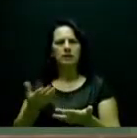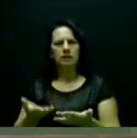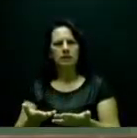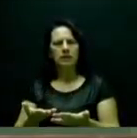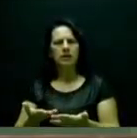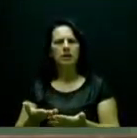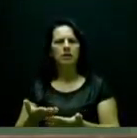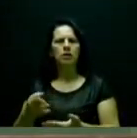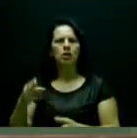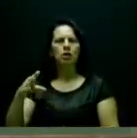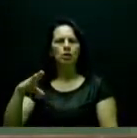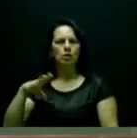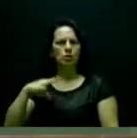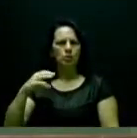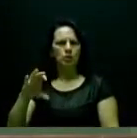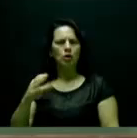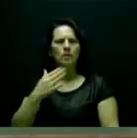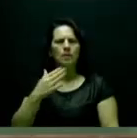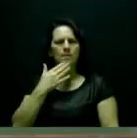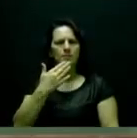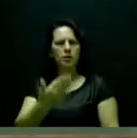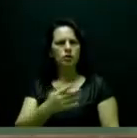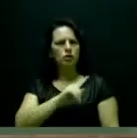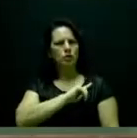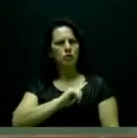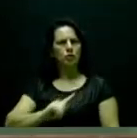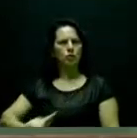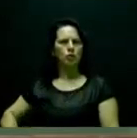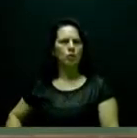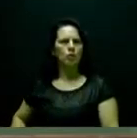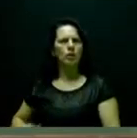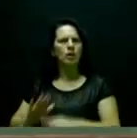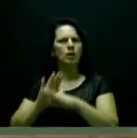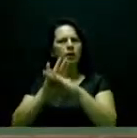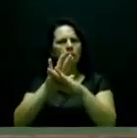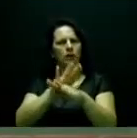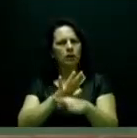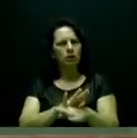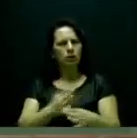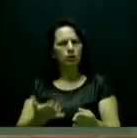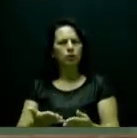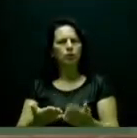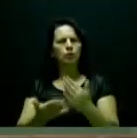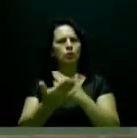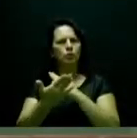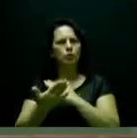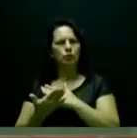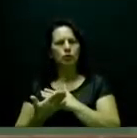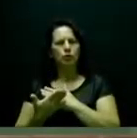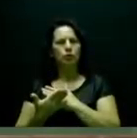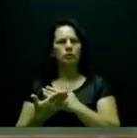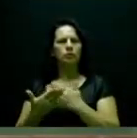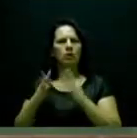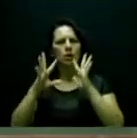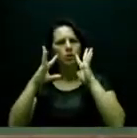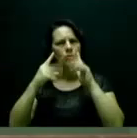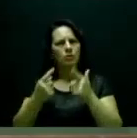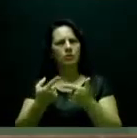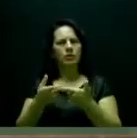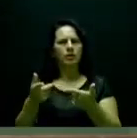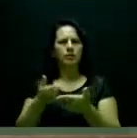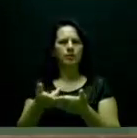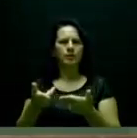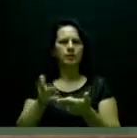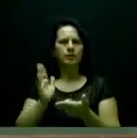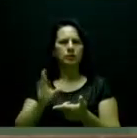o município, pedir para o governo do Estado socorro, ajuda, dizer, olha, nos ajude, vamos solucionar esse problema.